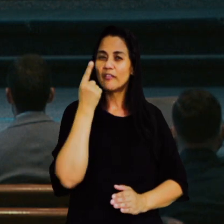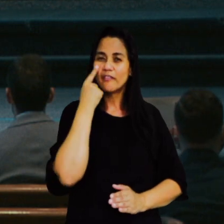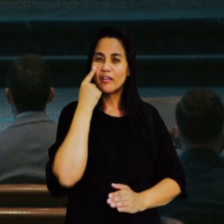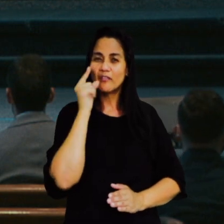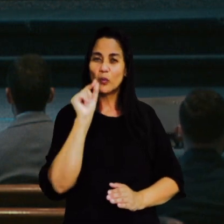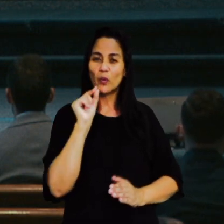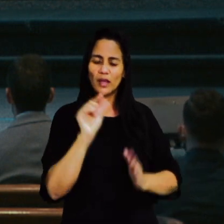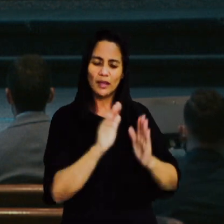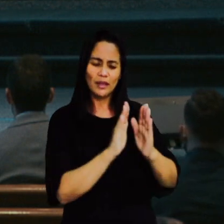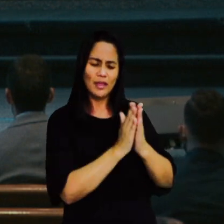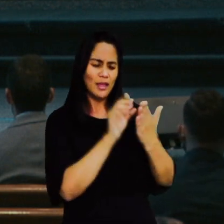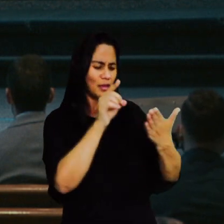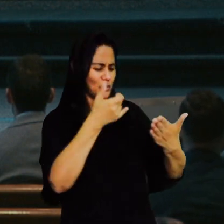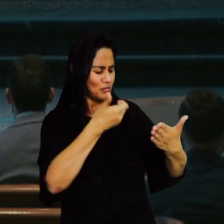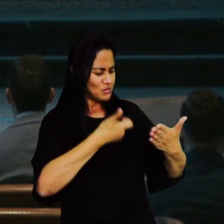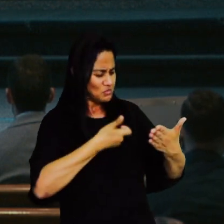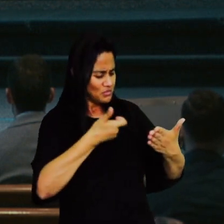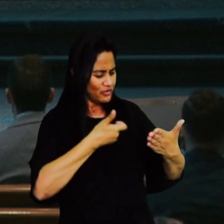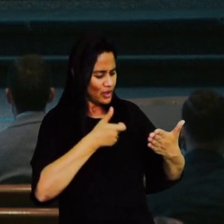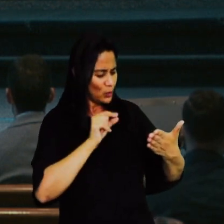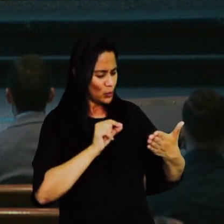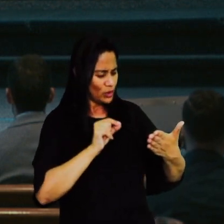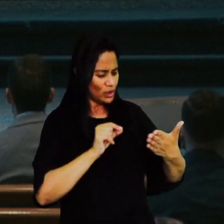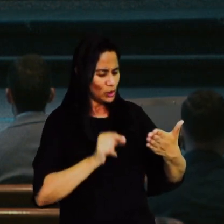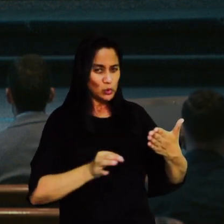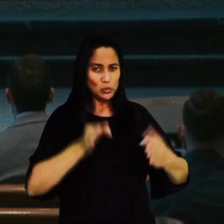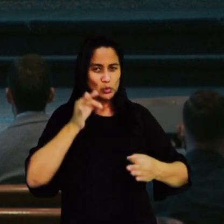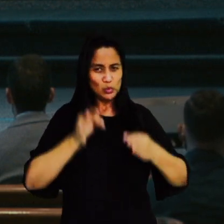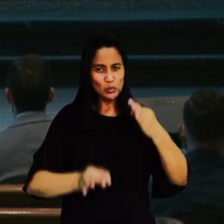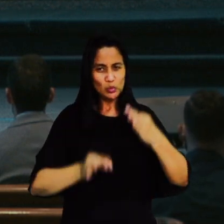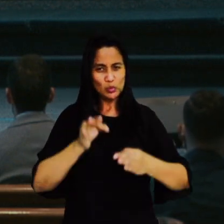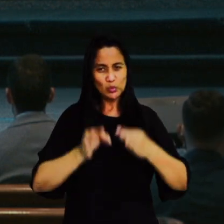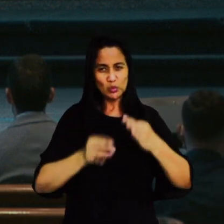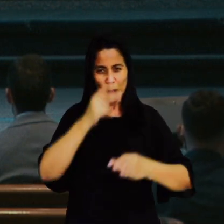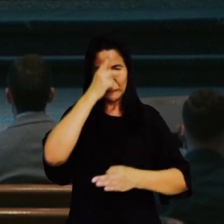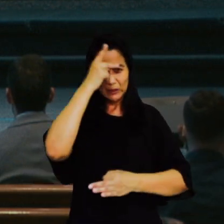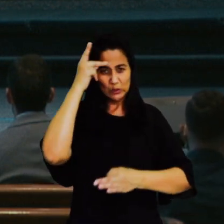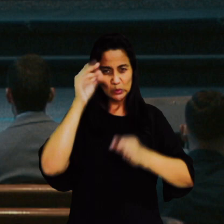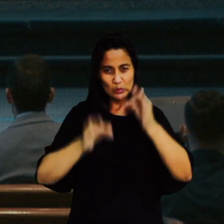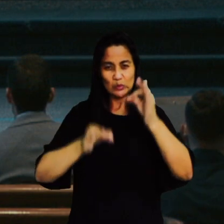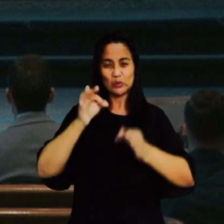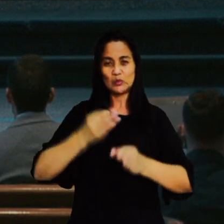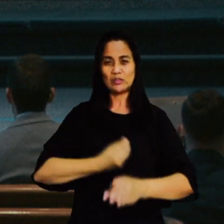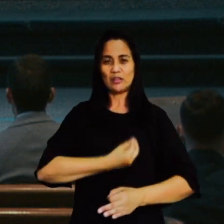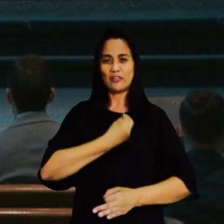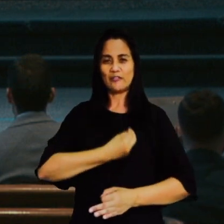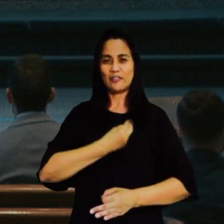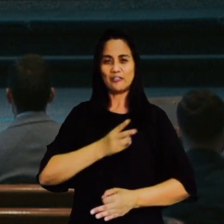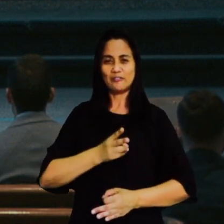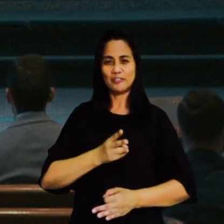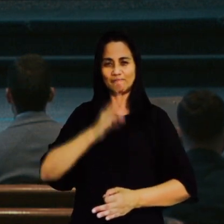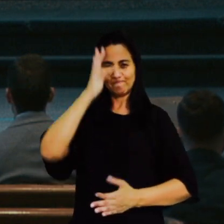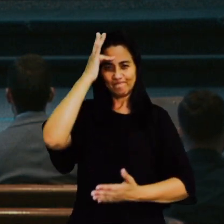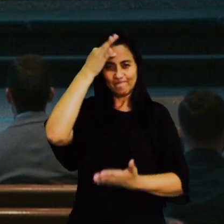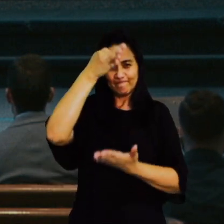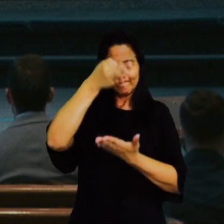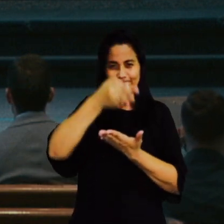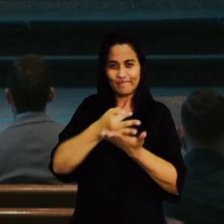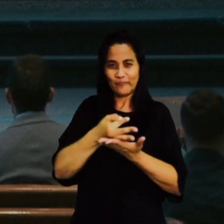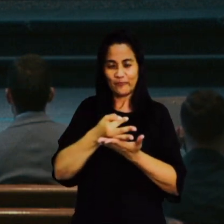o justo viverá da fé. Eu quero que você preste